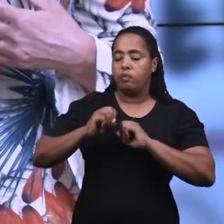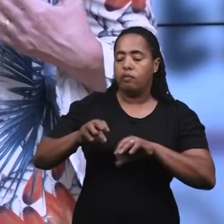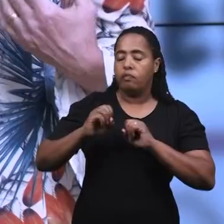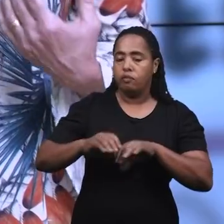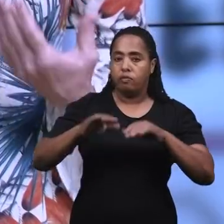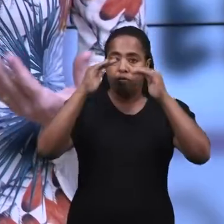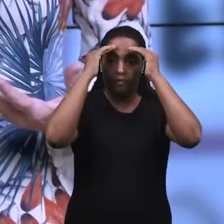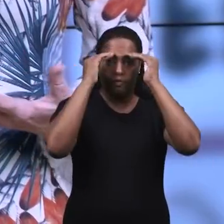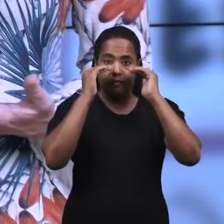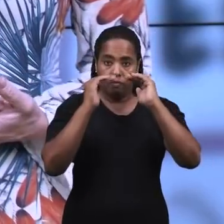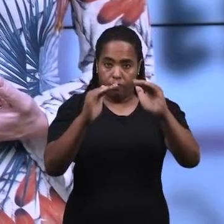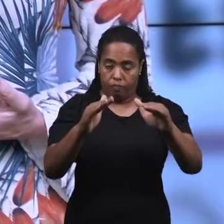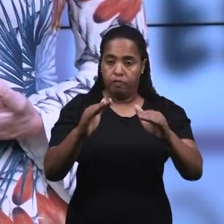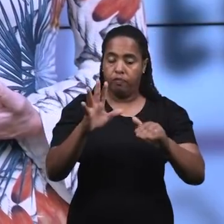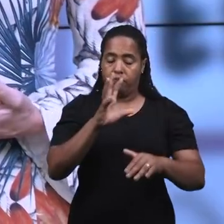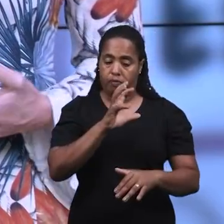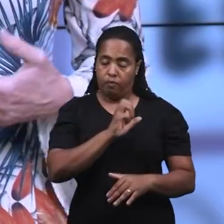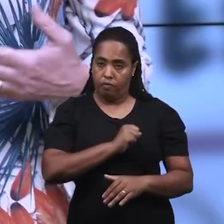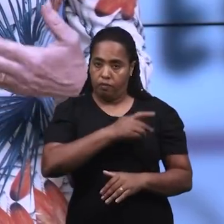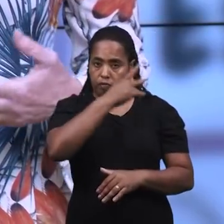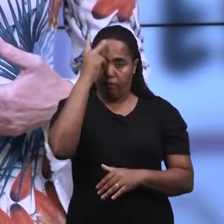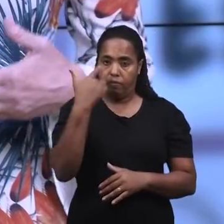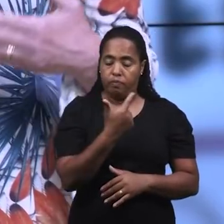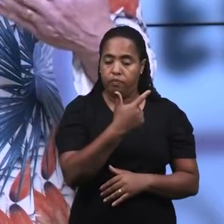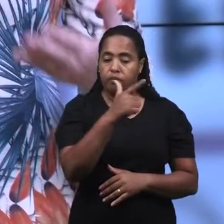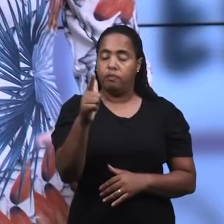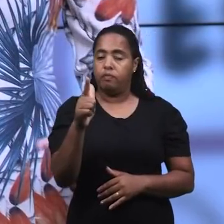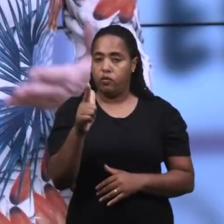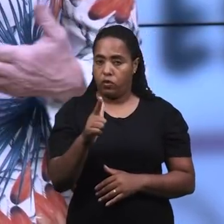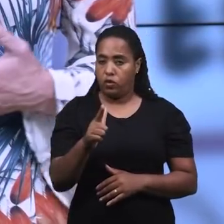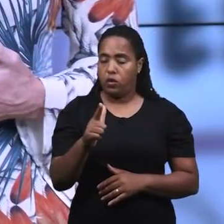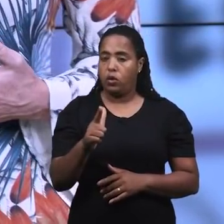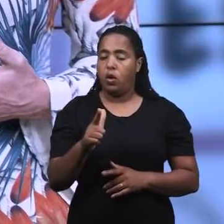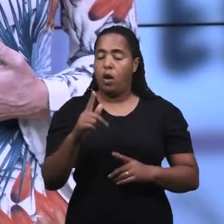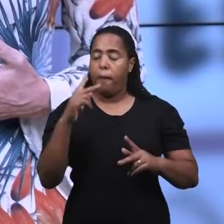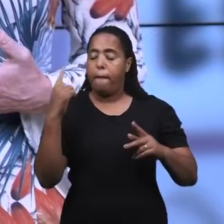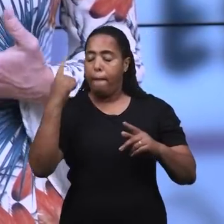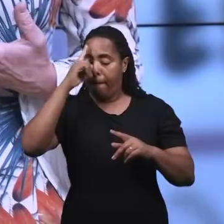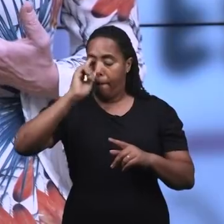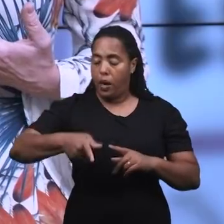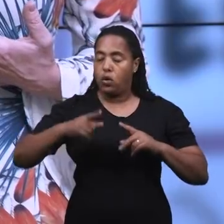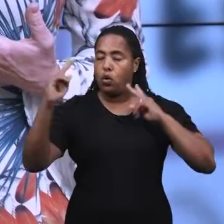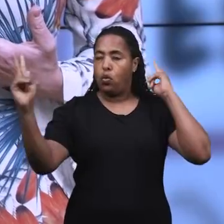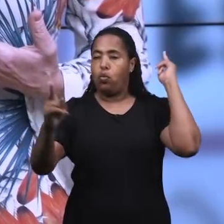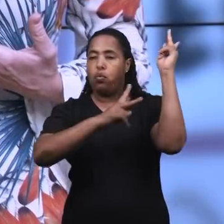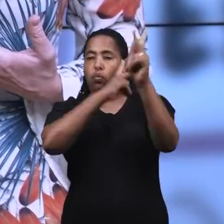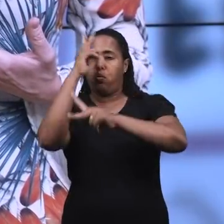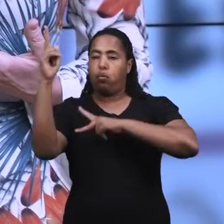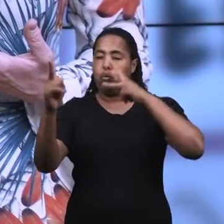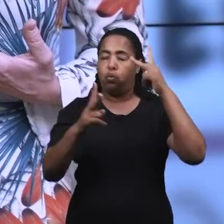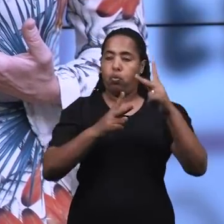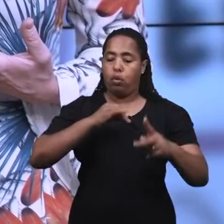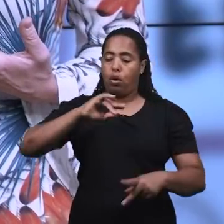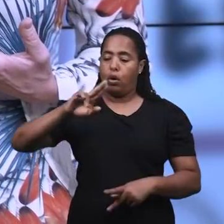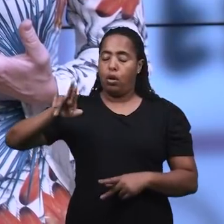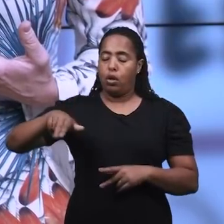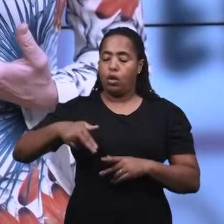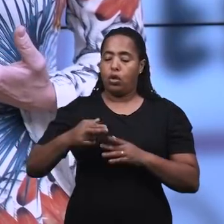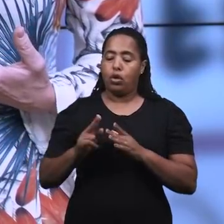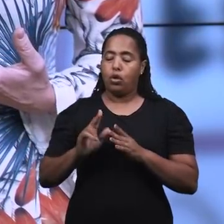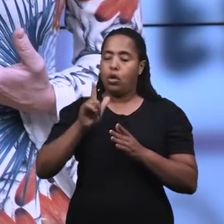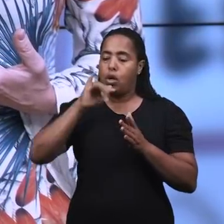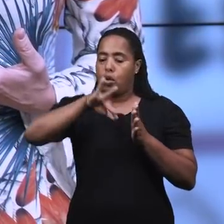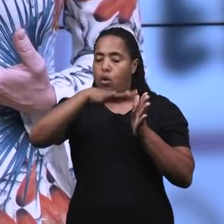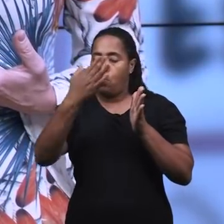ter compaixão pelo próximo, enviou uma forte tempestade que o levou para o fundo do mar, onde